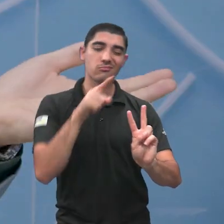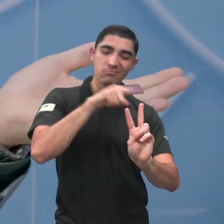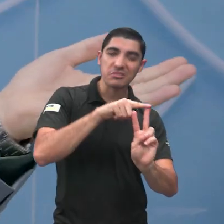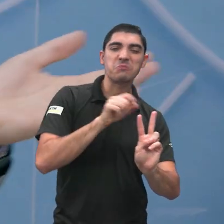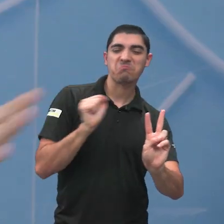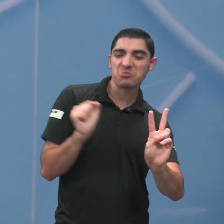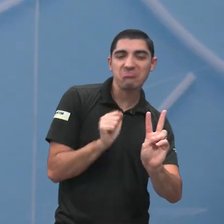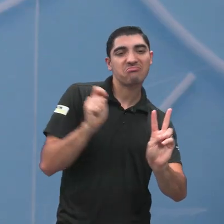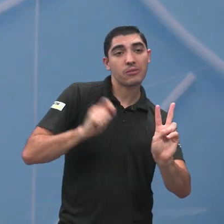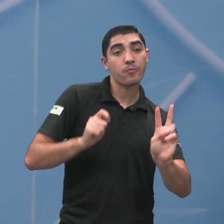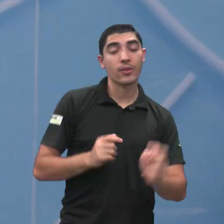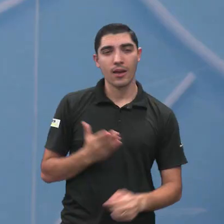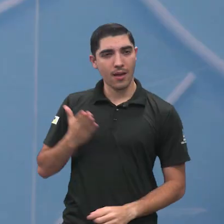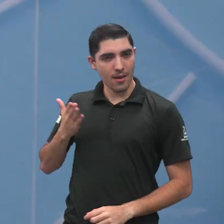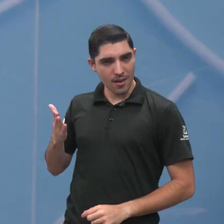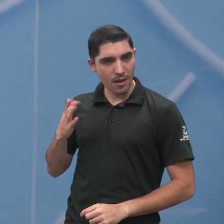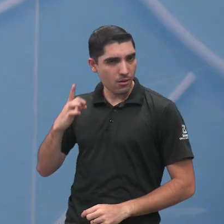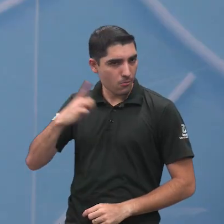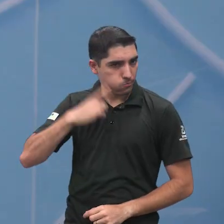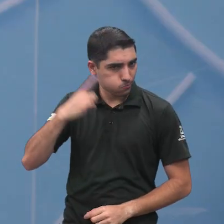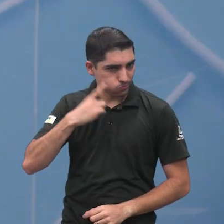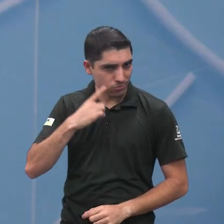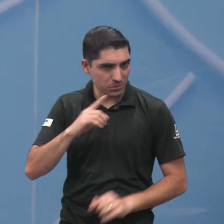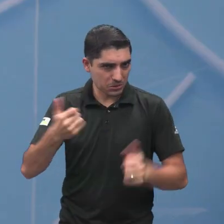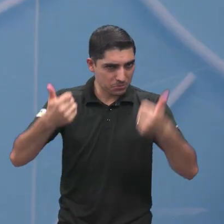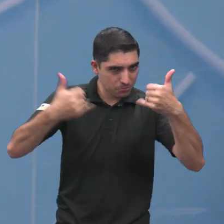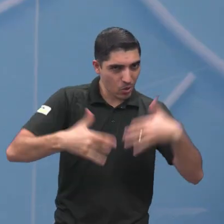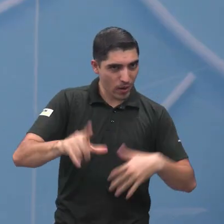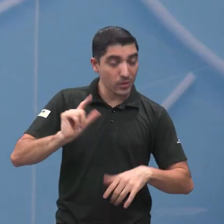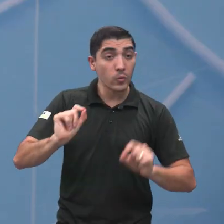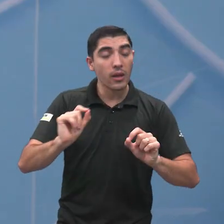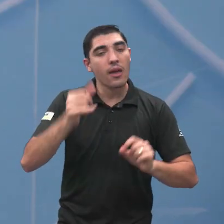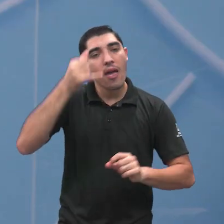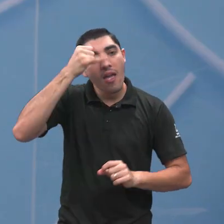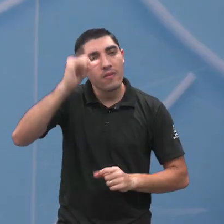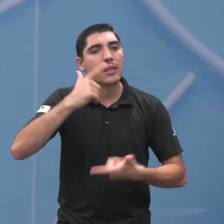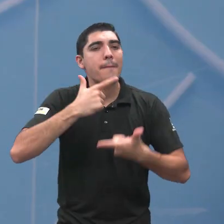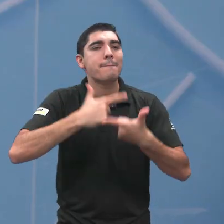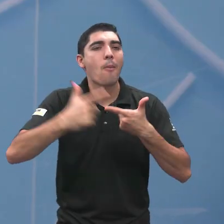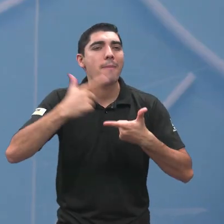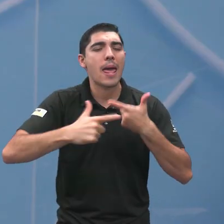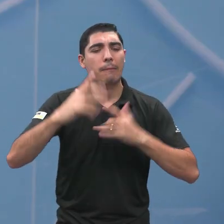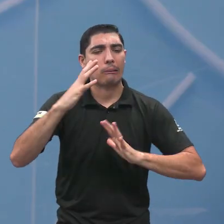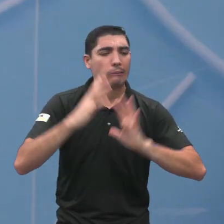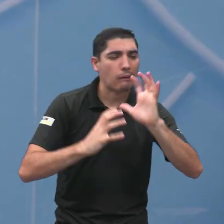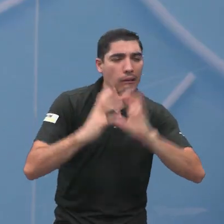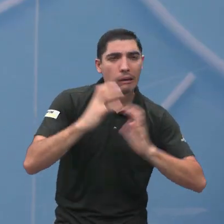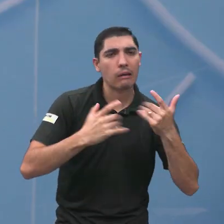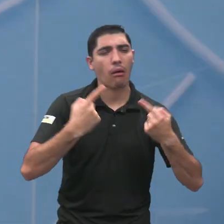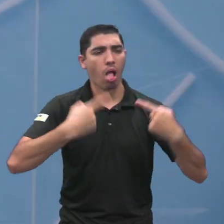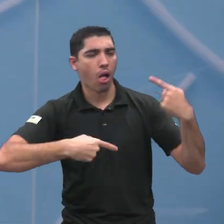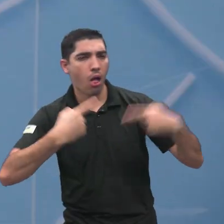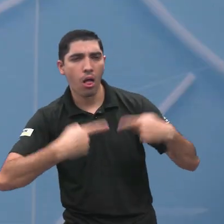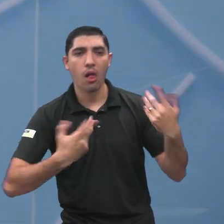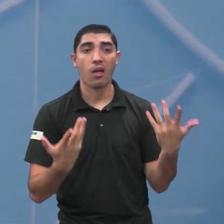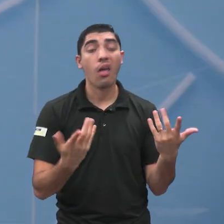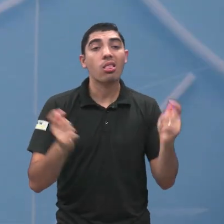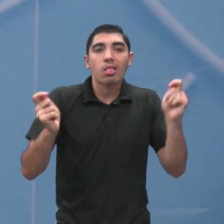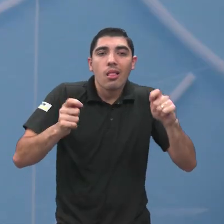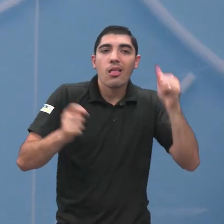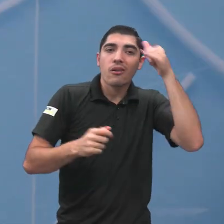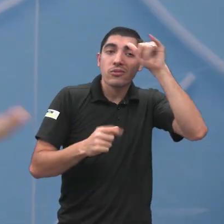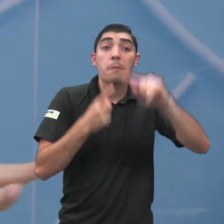Jennifer mencionou alguns minutos atrás, evita-se conflitos familiares, evita-se outras questões que podem